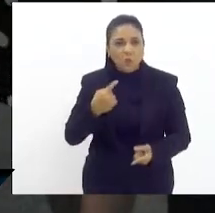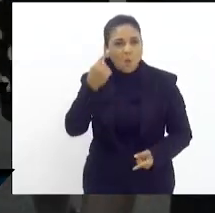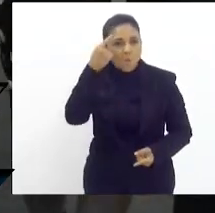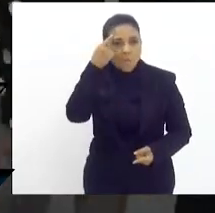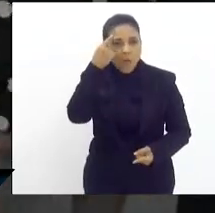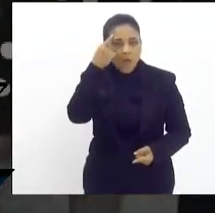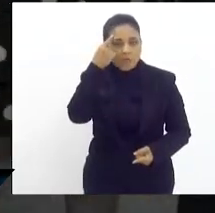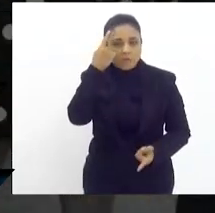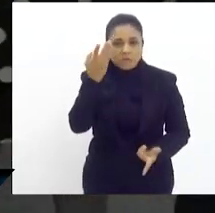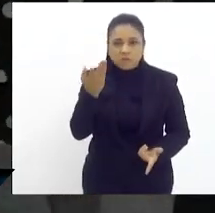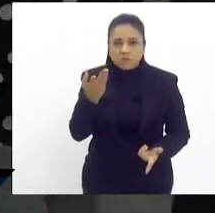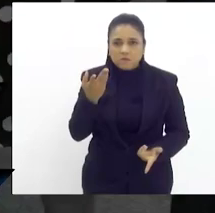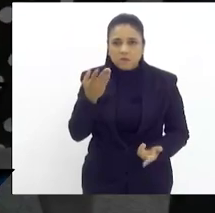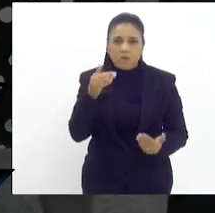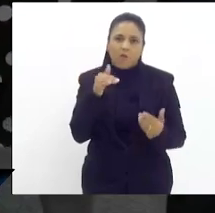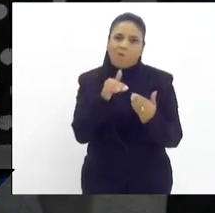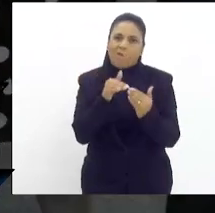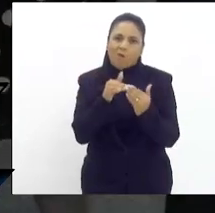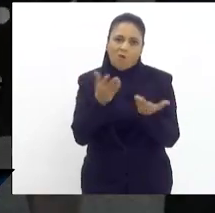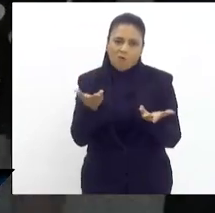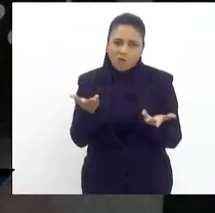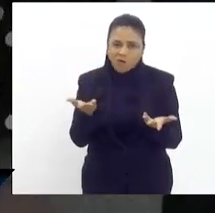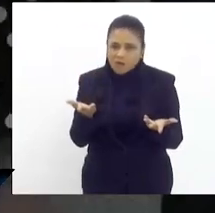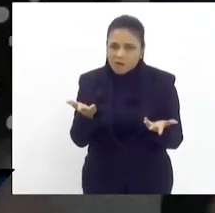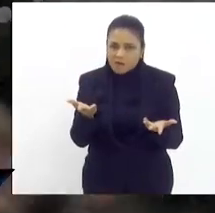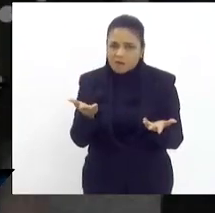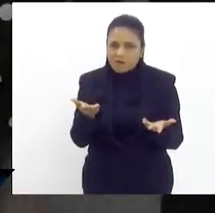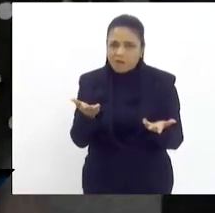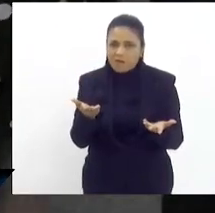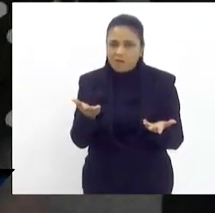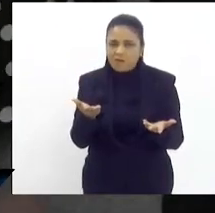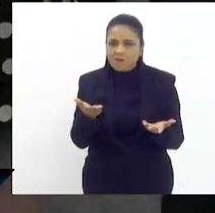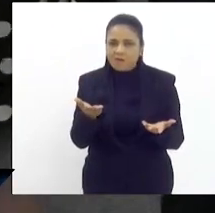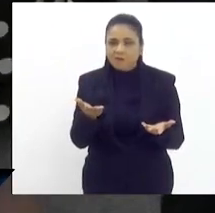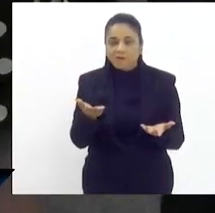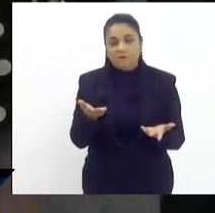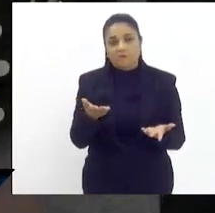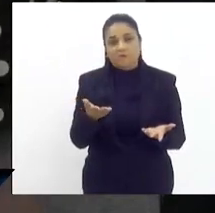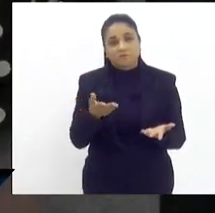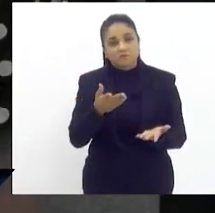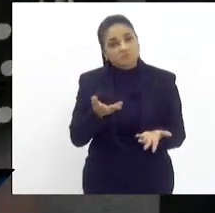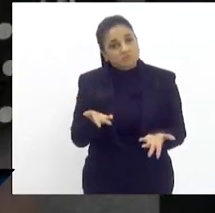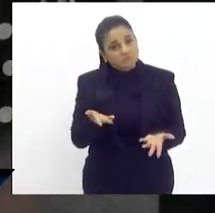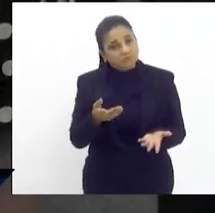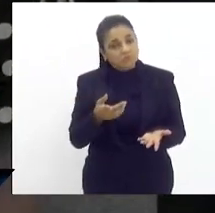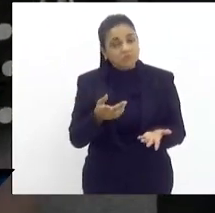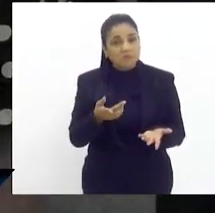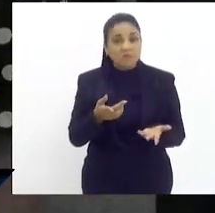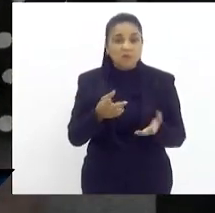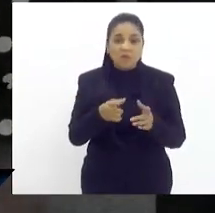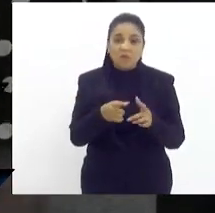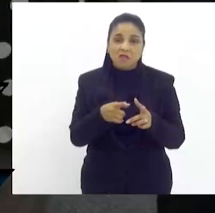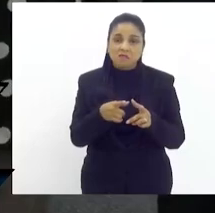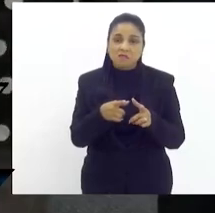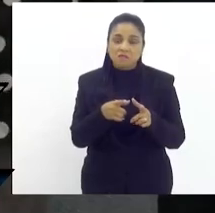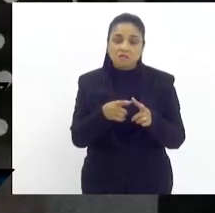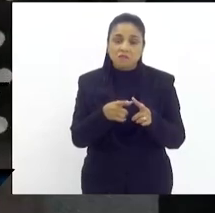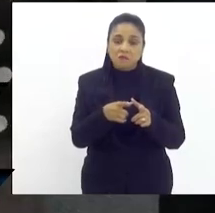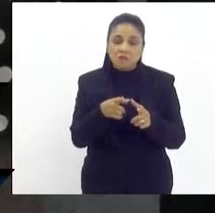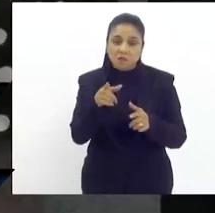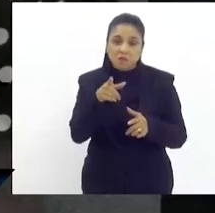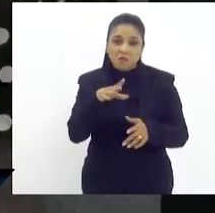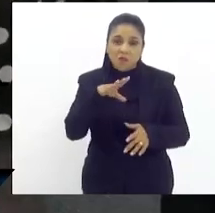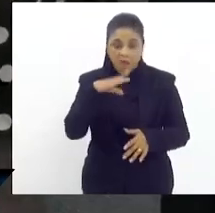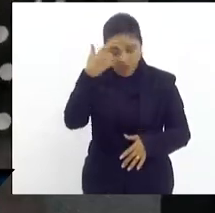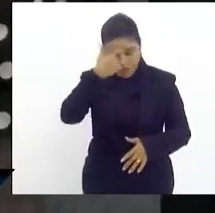ou não pensaram como ele só falta daqui a pouco esse Pequeno Burguês